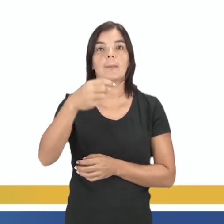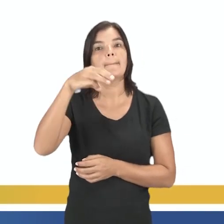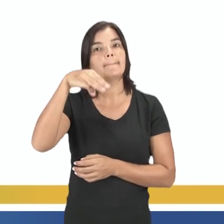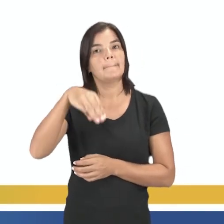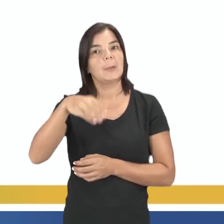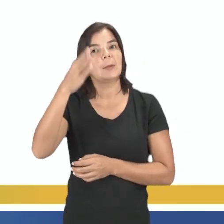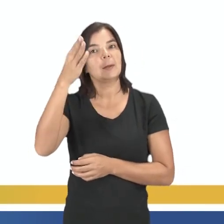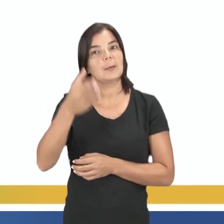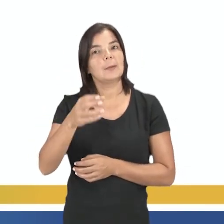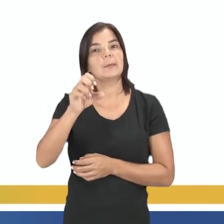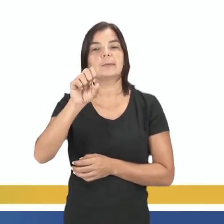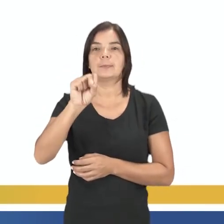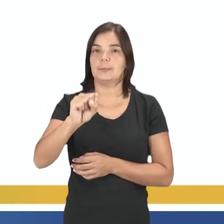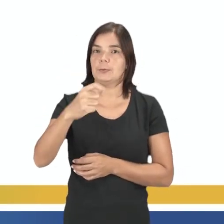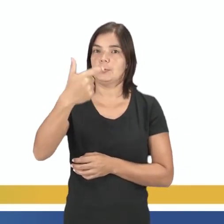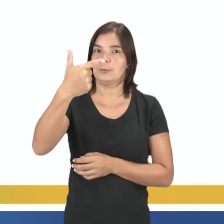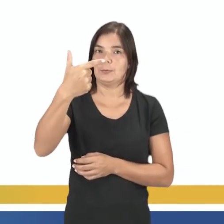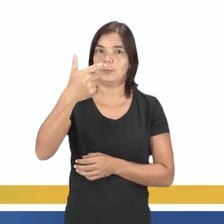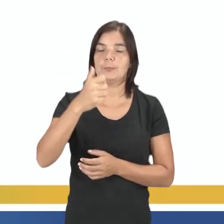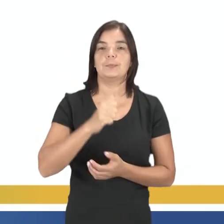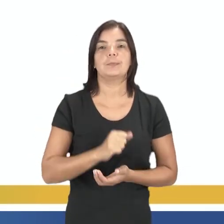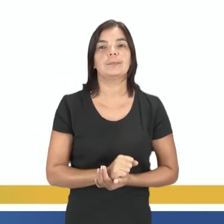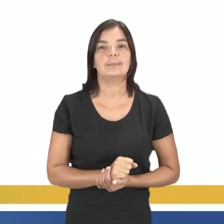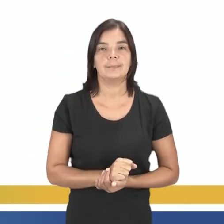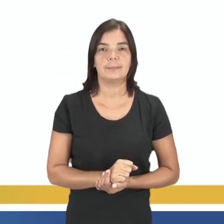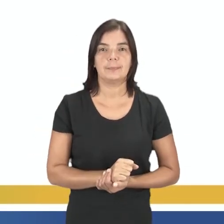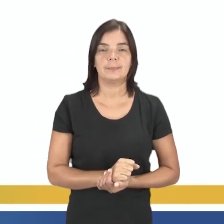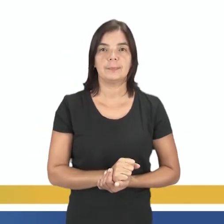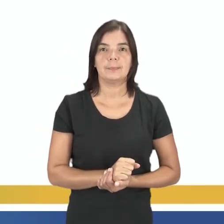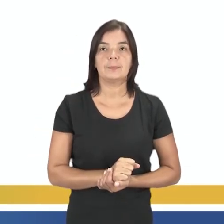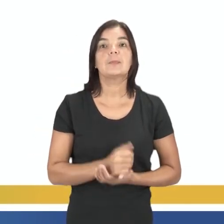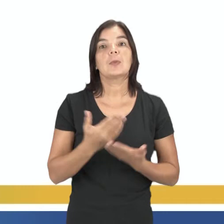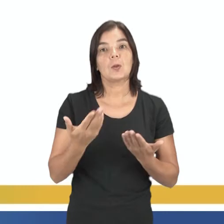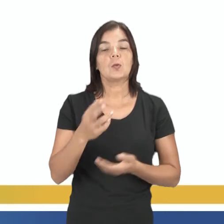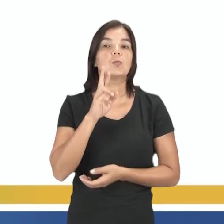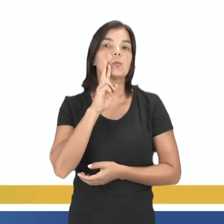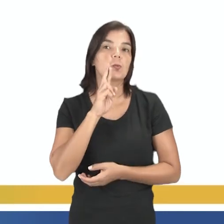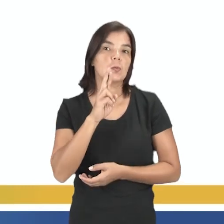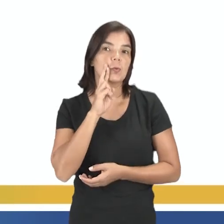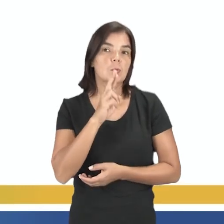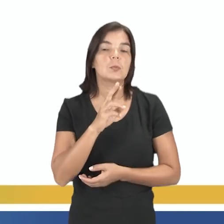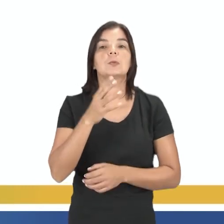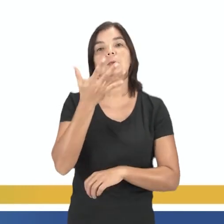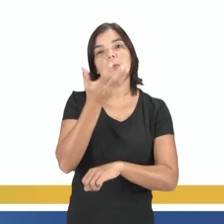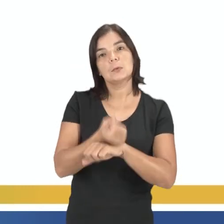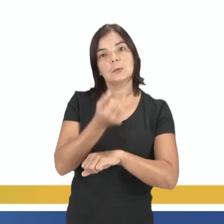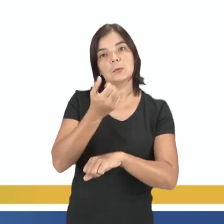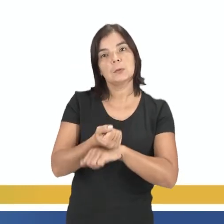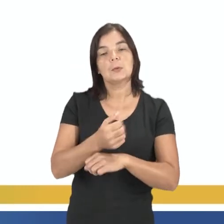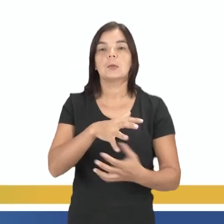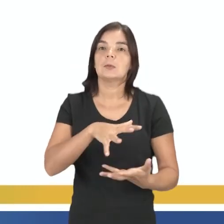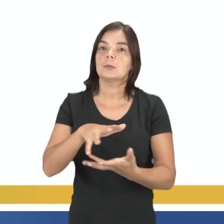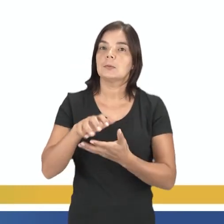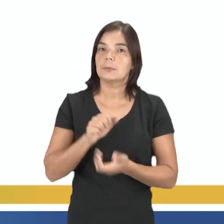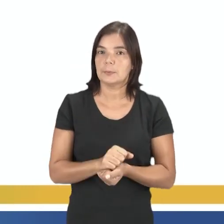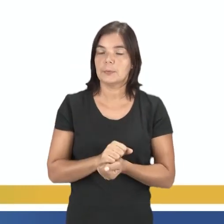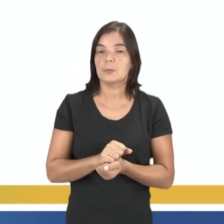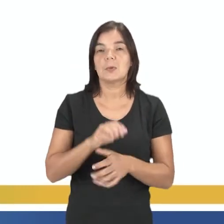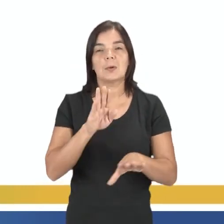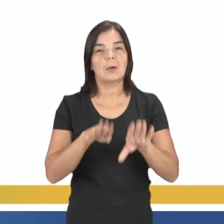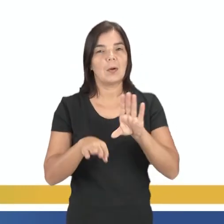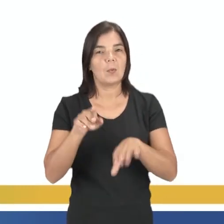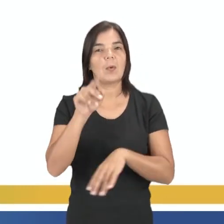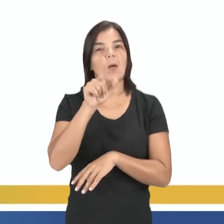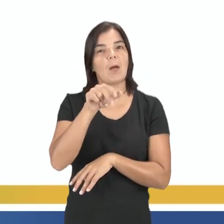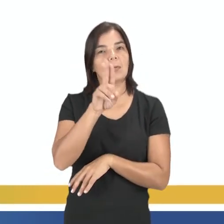9,82 aí, metros por segundo ao quadrado. Esse é o valor da gravidade da Terra, que muitas vezes